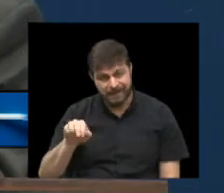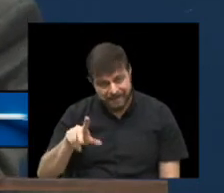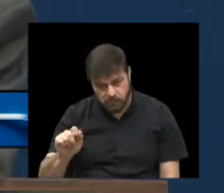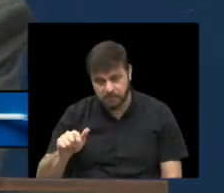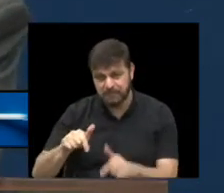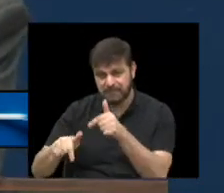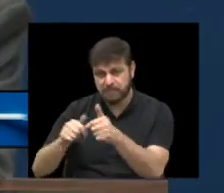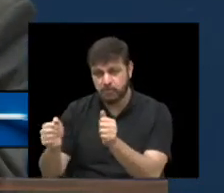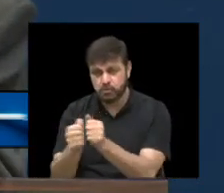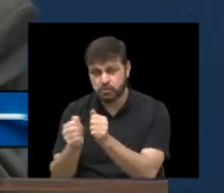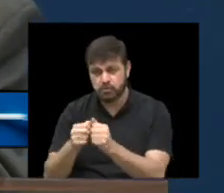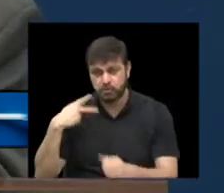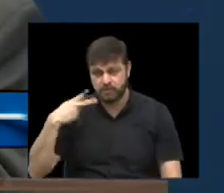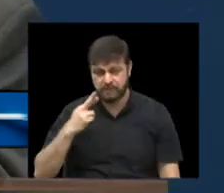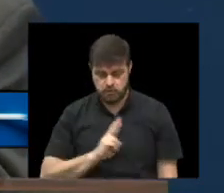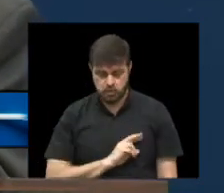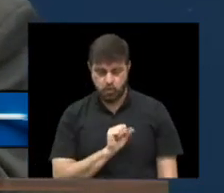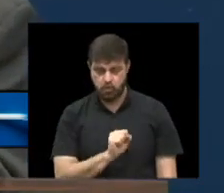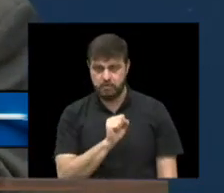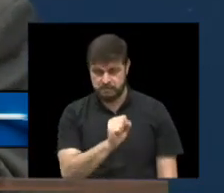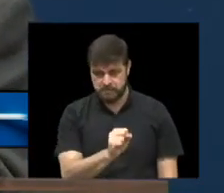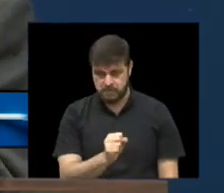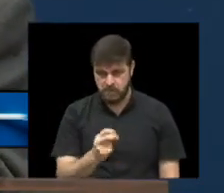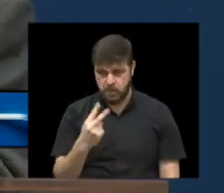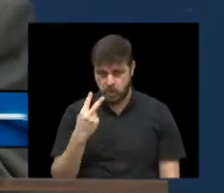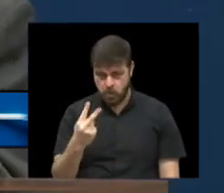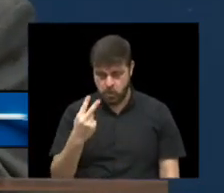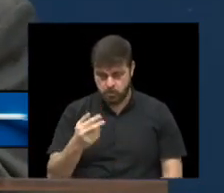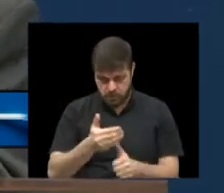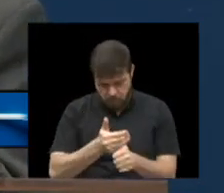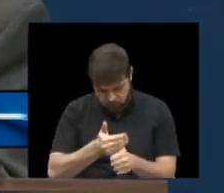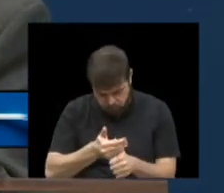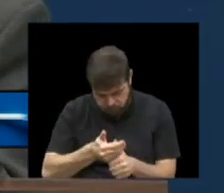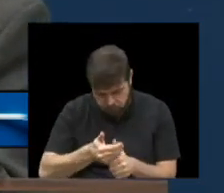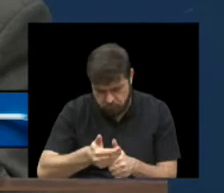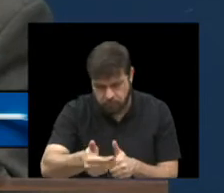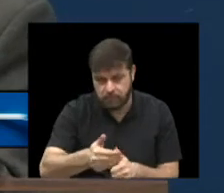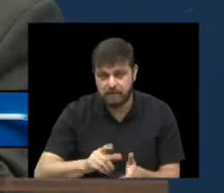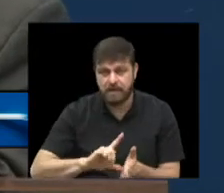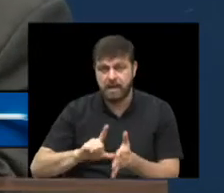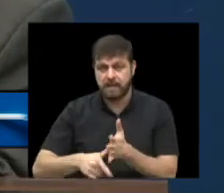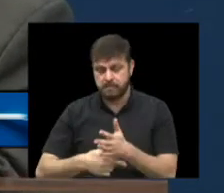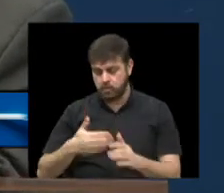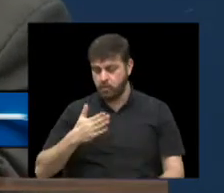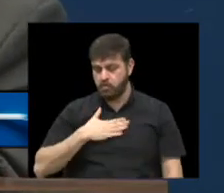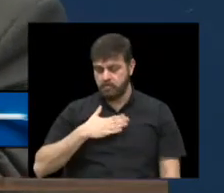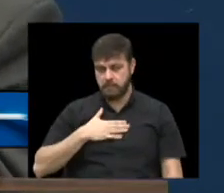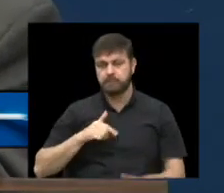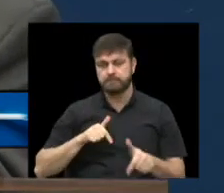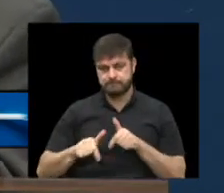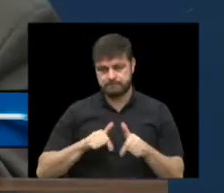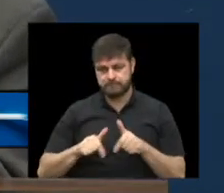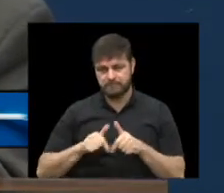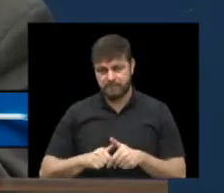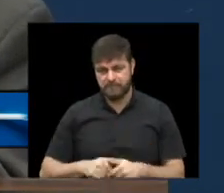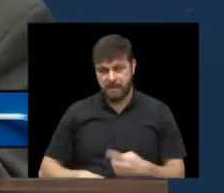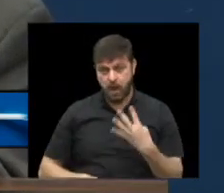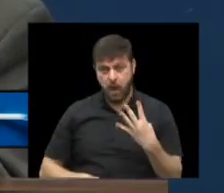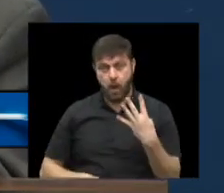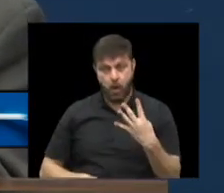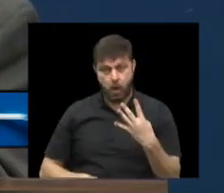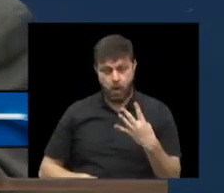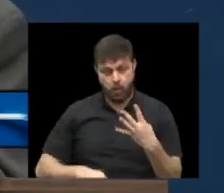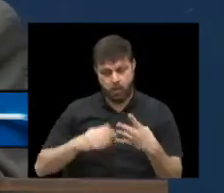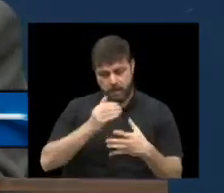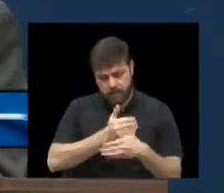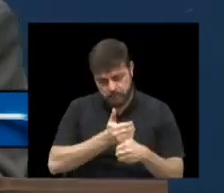Rossini durante 2 mandatos e depois, ultimamente, com este vereador, vereador Gilberto Vermelho, durante 4 mandatos, até o